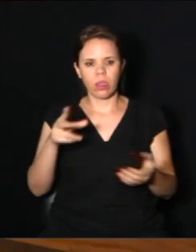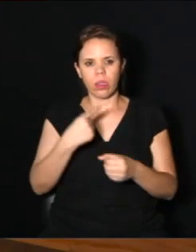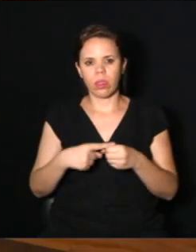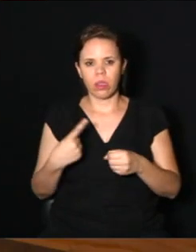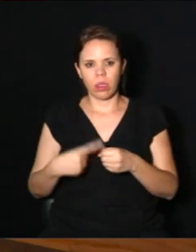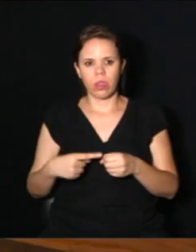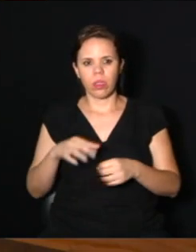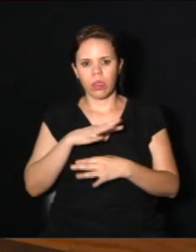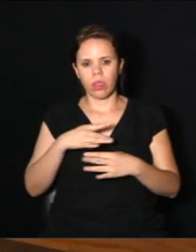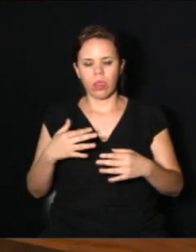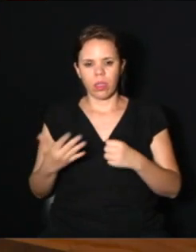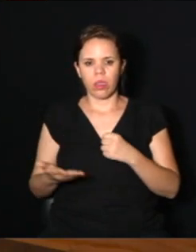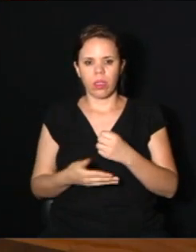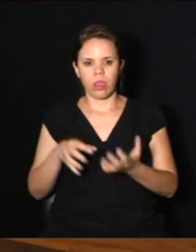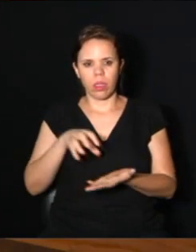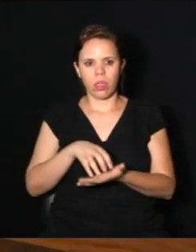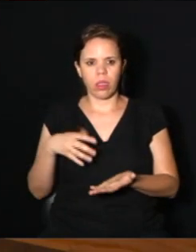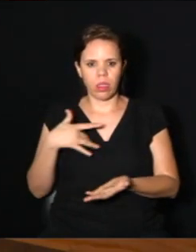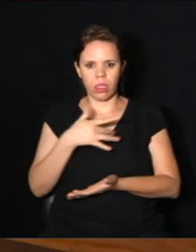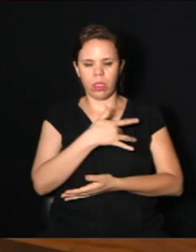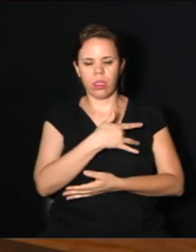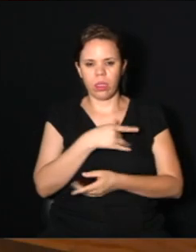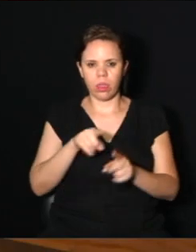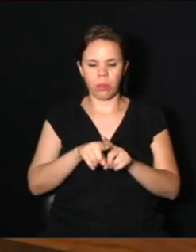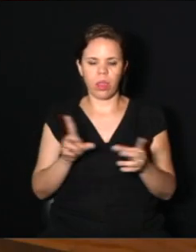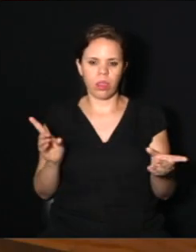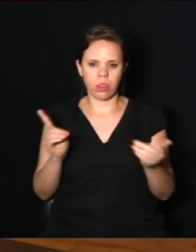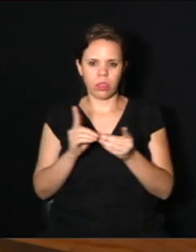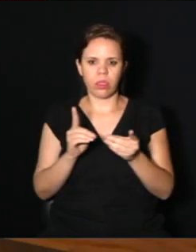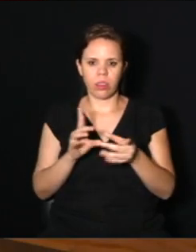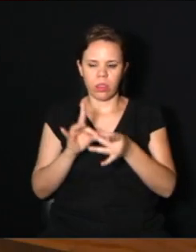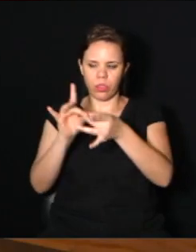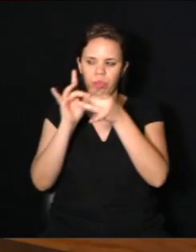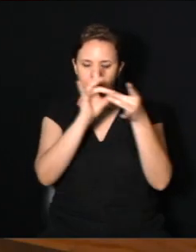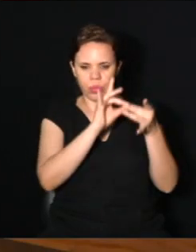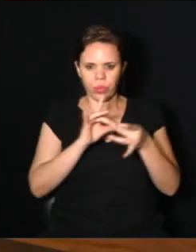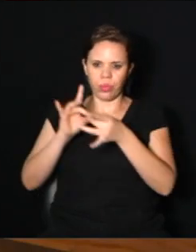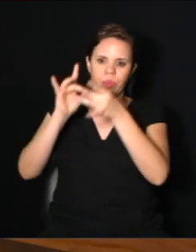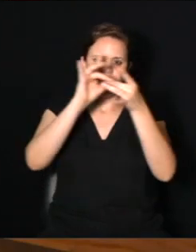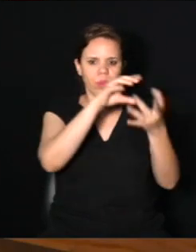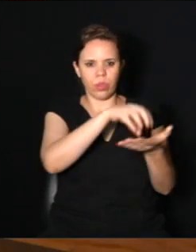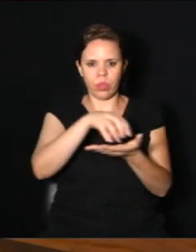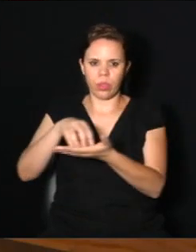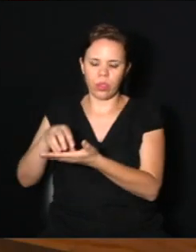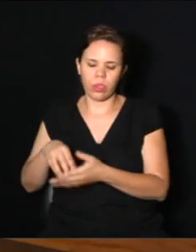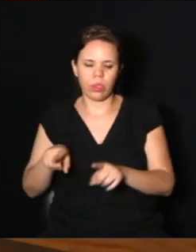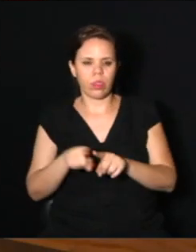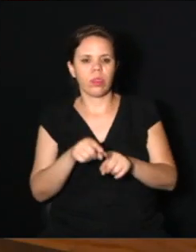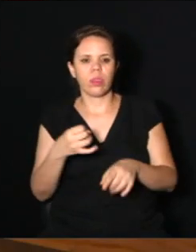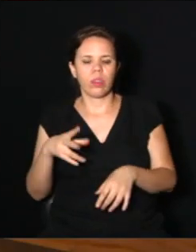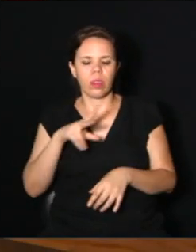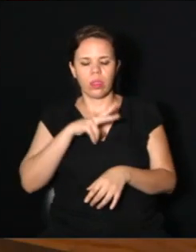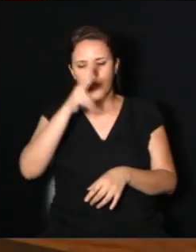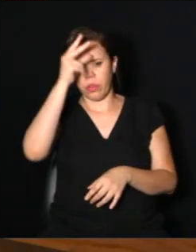atenção básica, nos serviços conveniados da prefeitura, como são e quantos são,